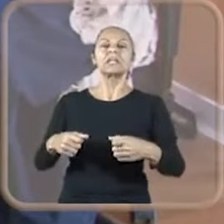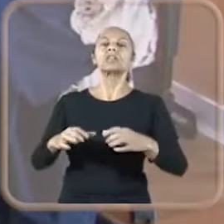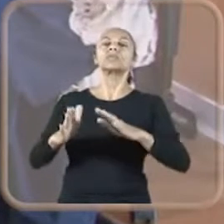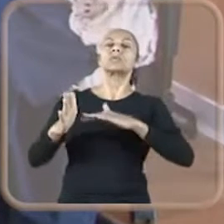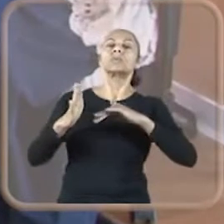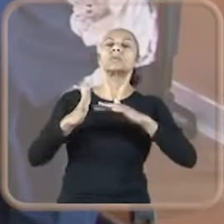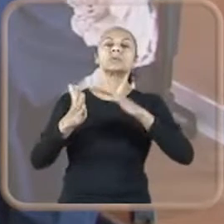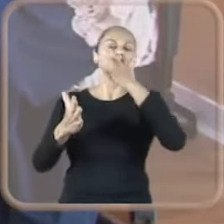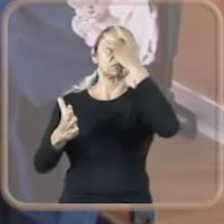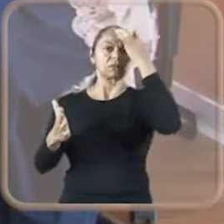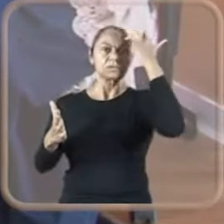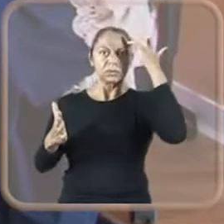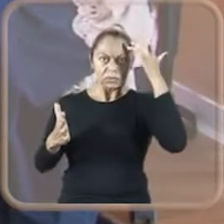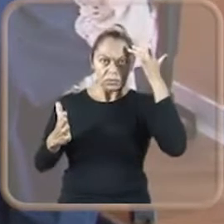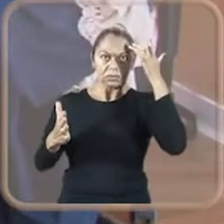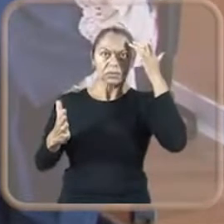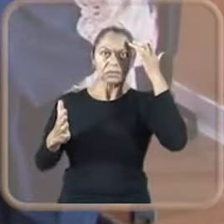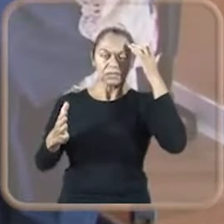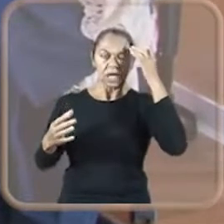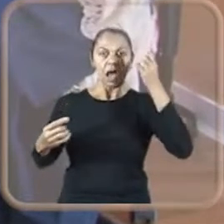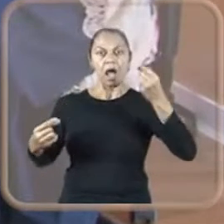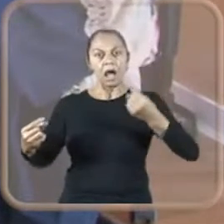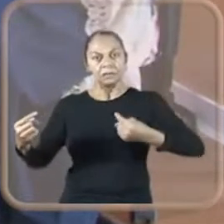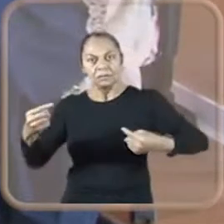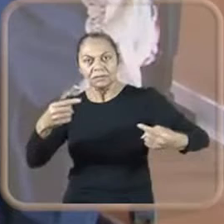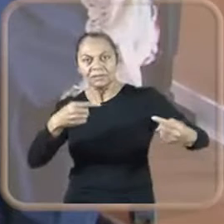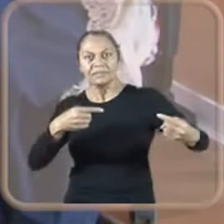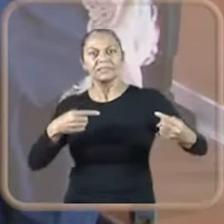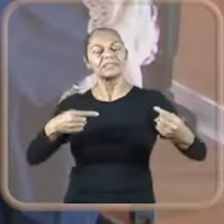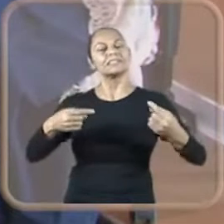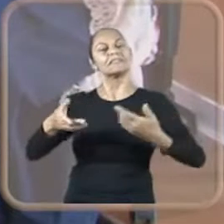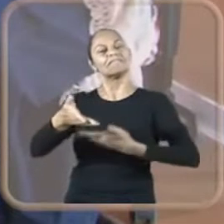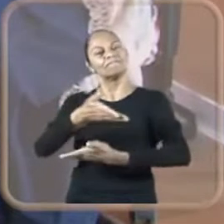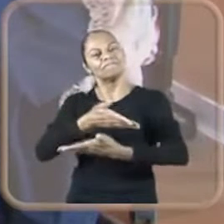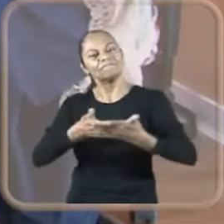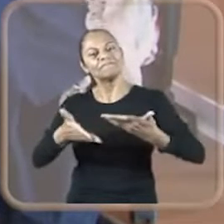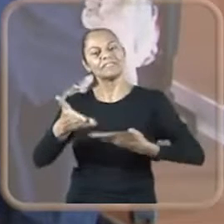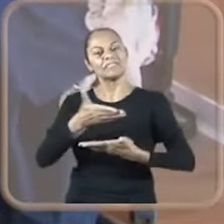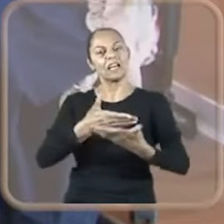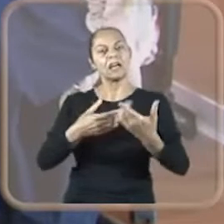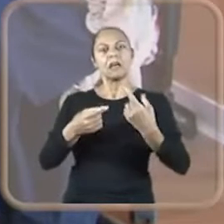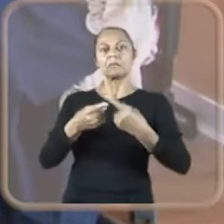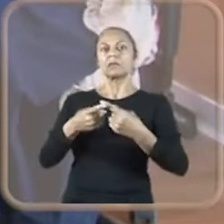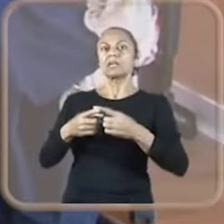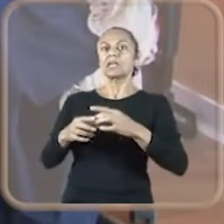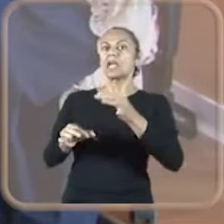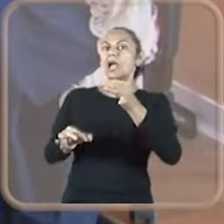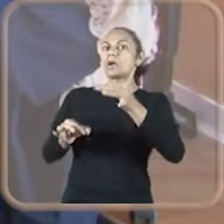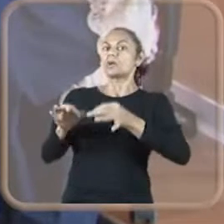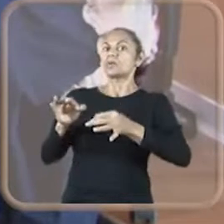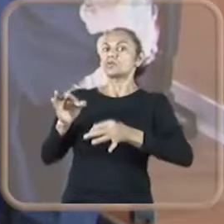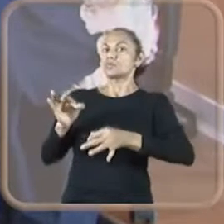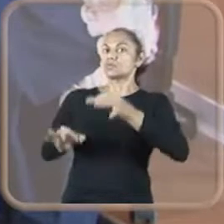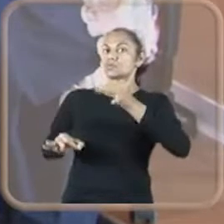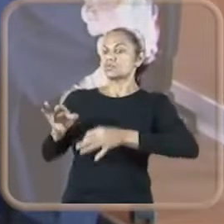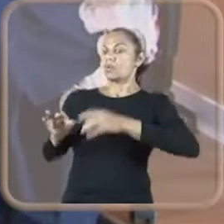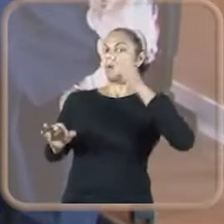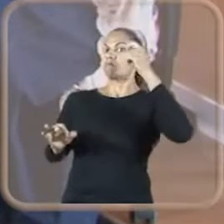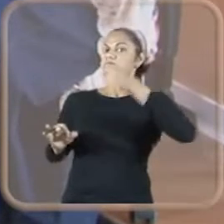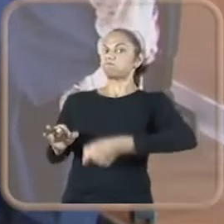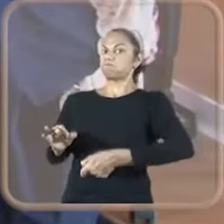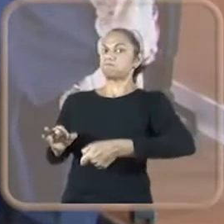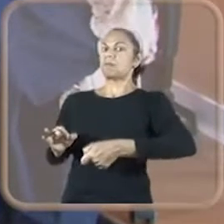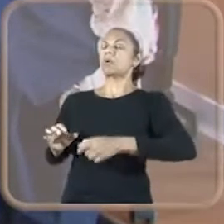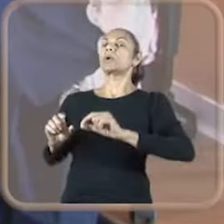aí quando você dá voz a todos, porque no sistema de justiça, de qualquer lugar do mundo, o juiz, e essa é a minha